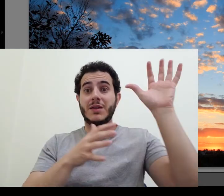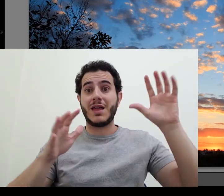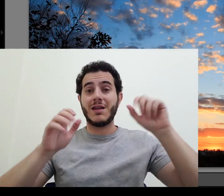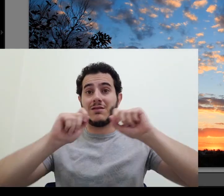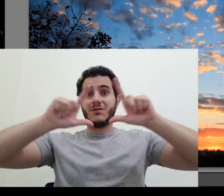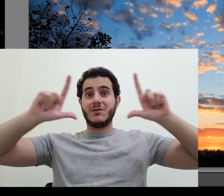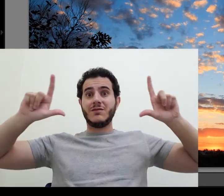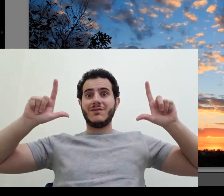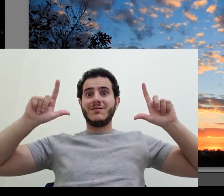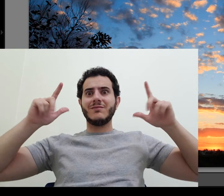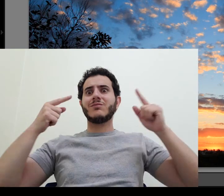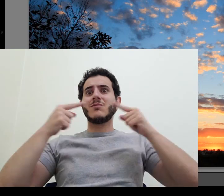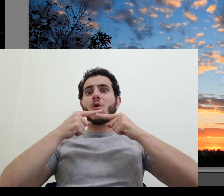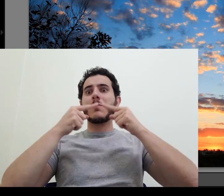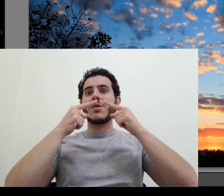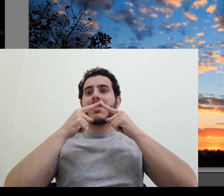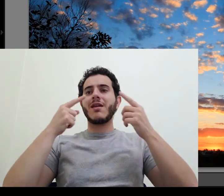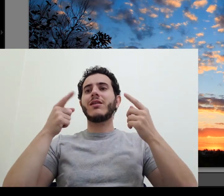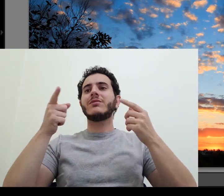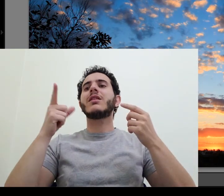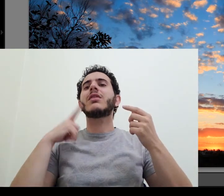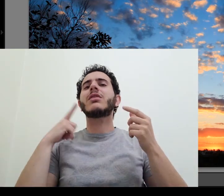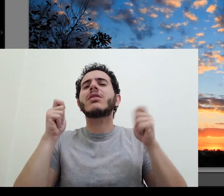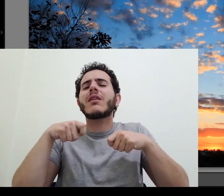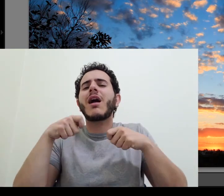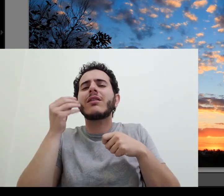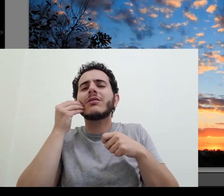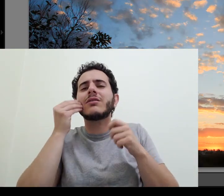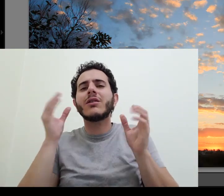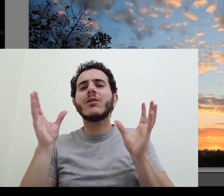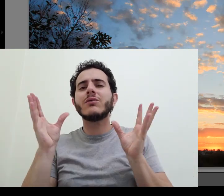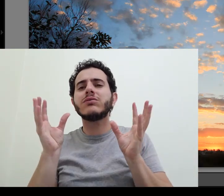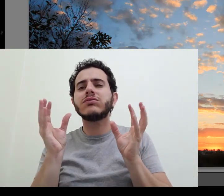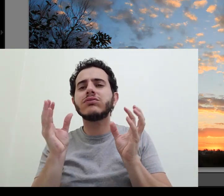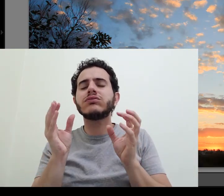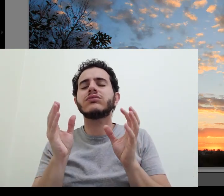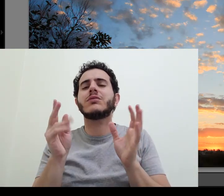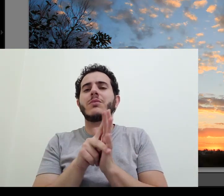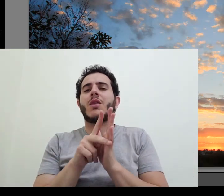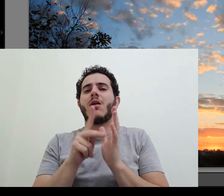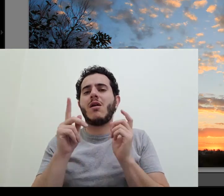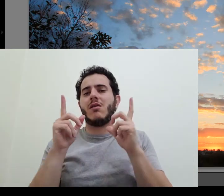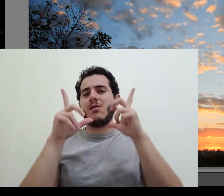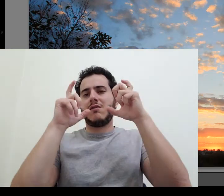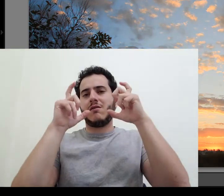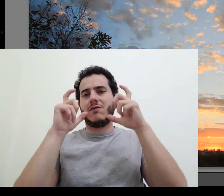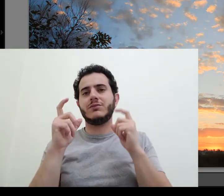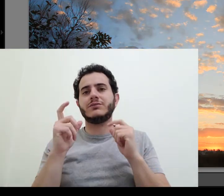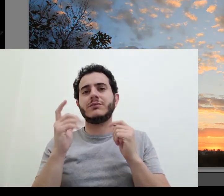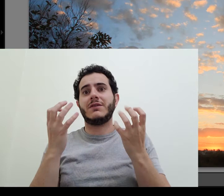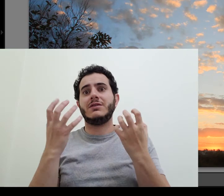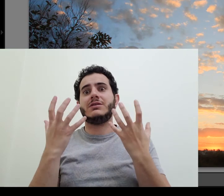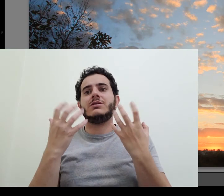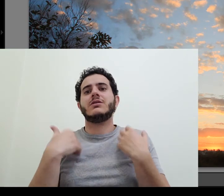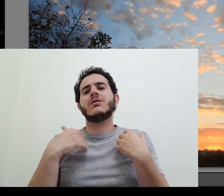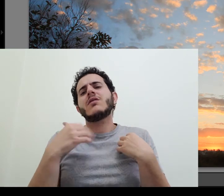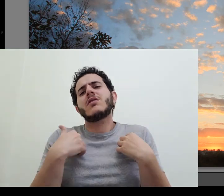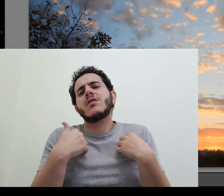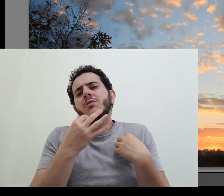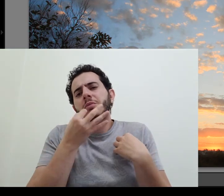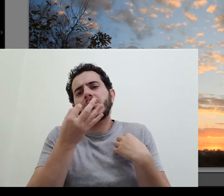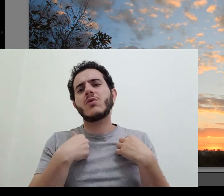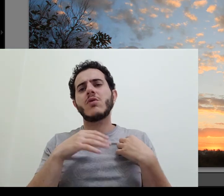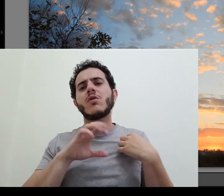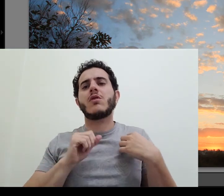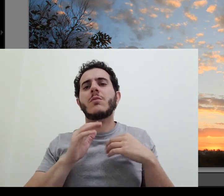vou experimentar o desembaçar. O desembaçar muitas vezes em paisagem funciona bem, ó. Às vezes você prefere uma foto um pouquinho mais mate, né? Aqui é um dos lugares